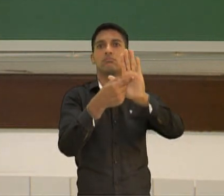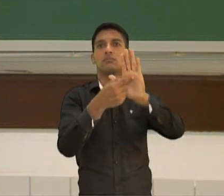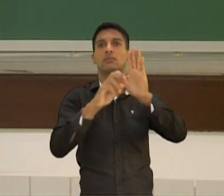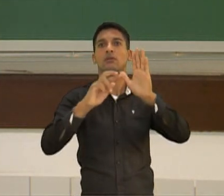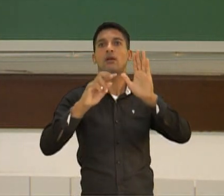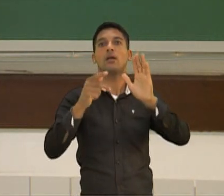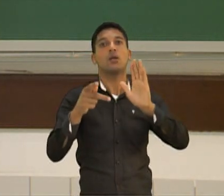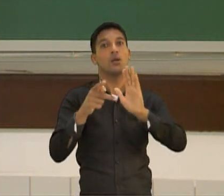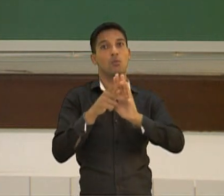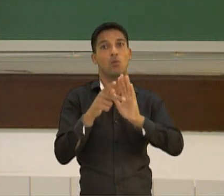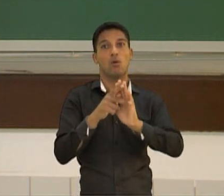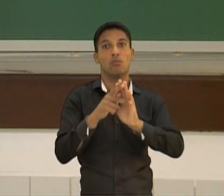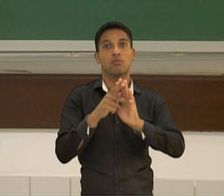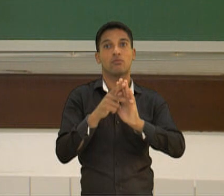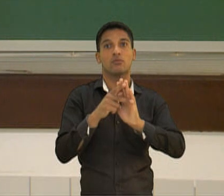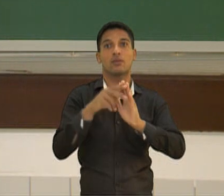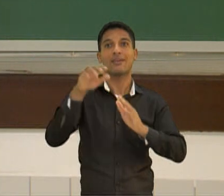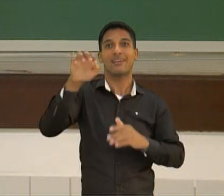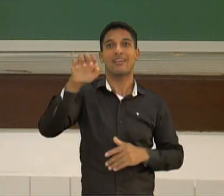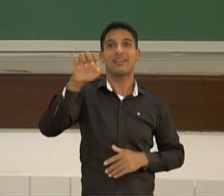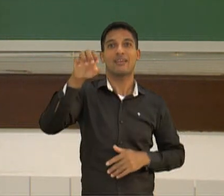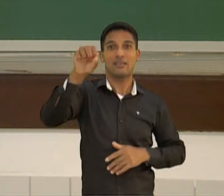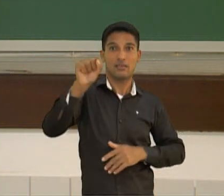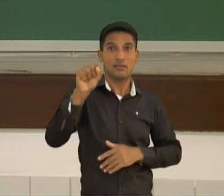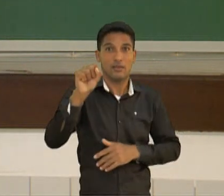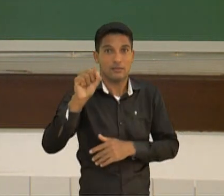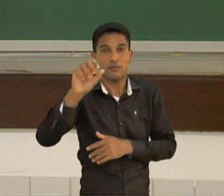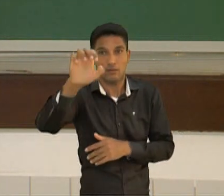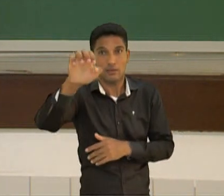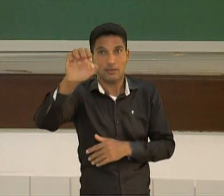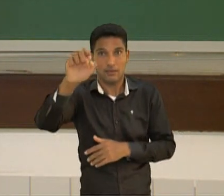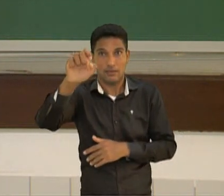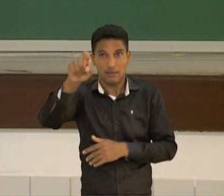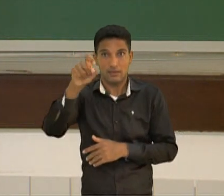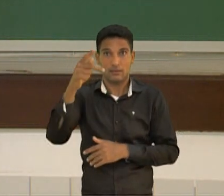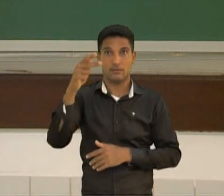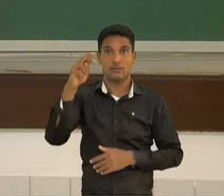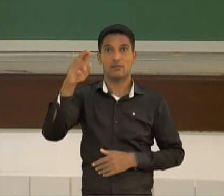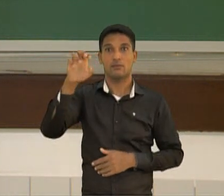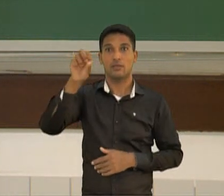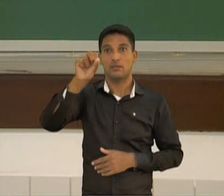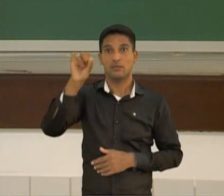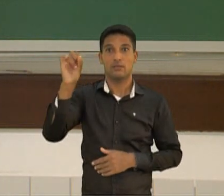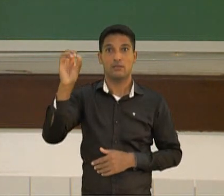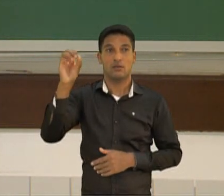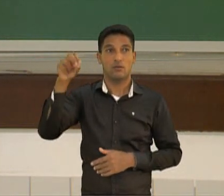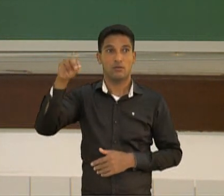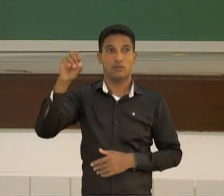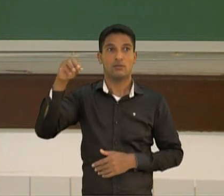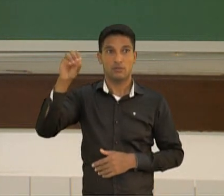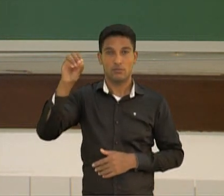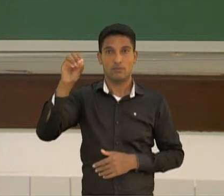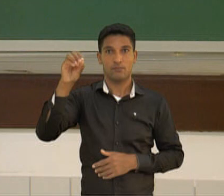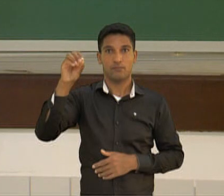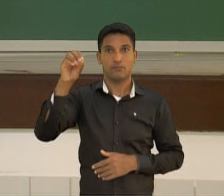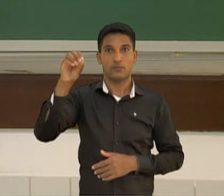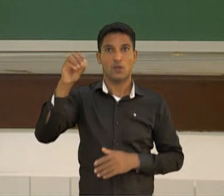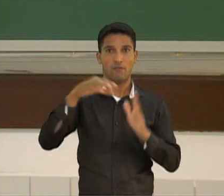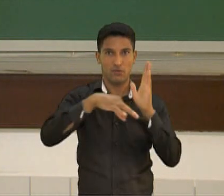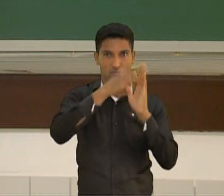artistas expressionistas, gente. Legal, né? Um registro histórico visual como nunca é essa pintura, né,